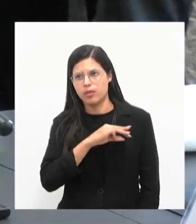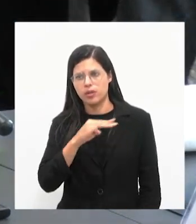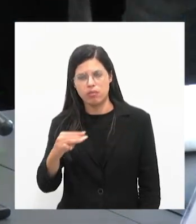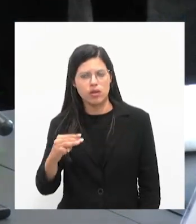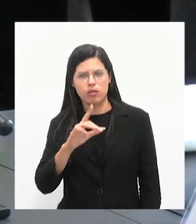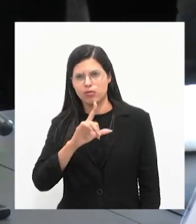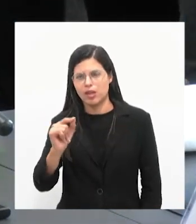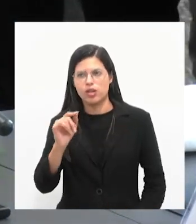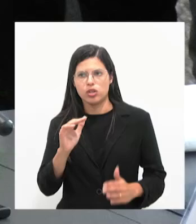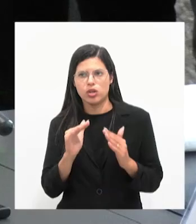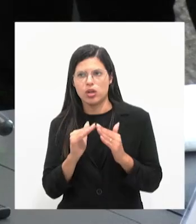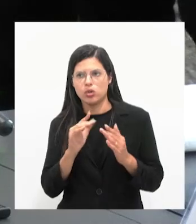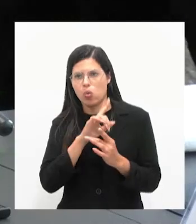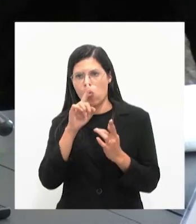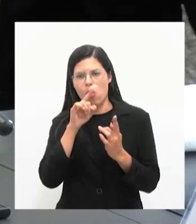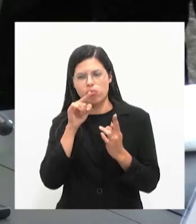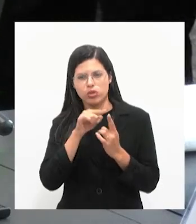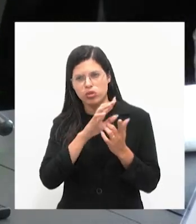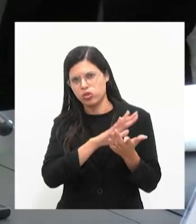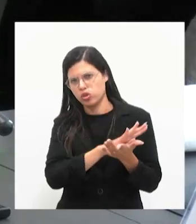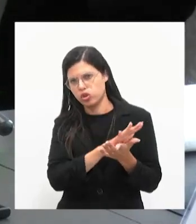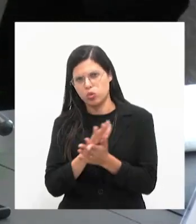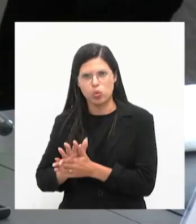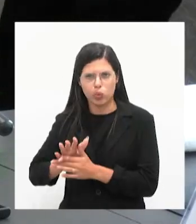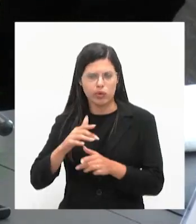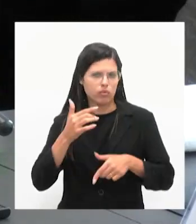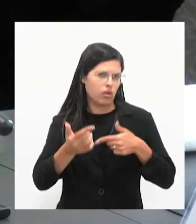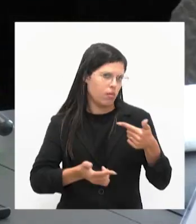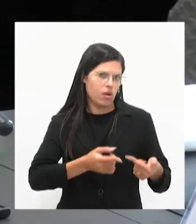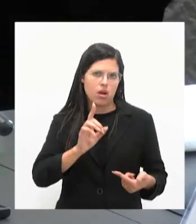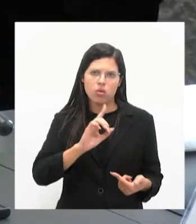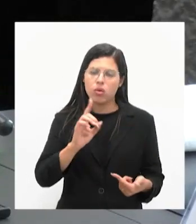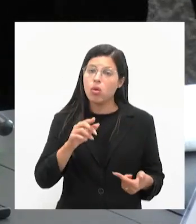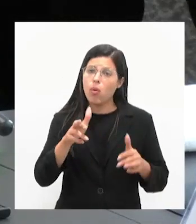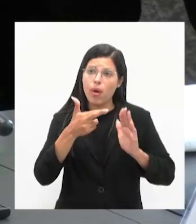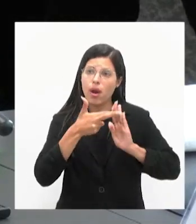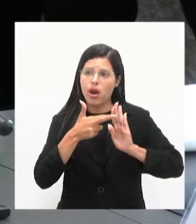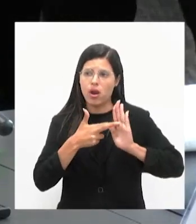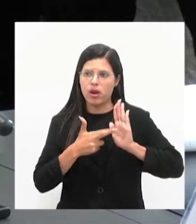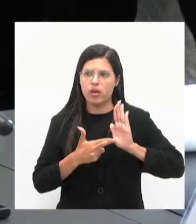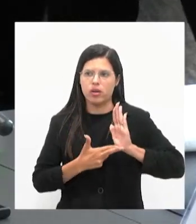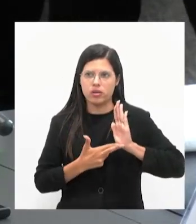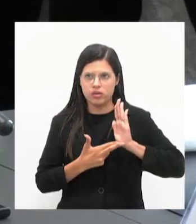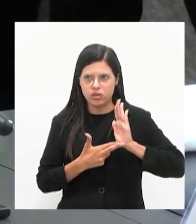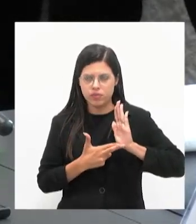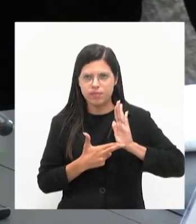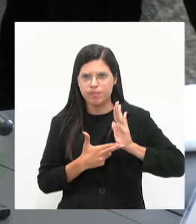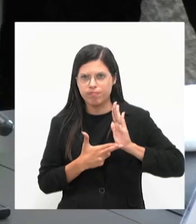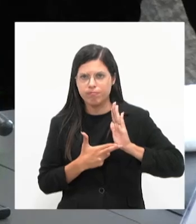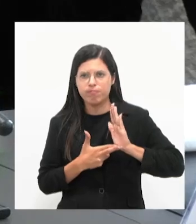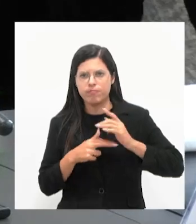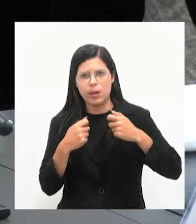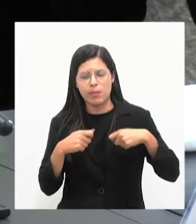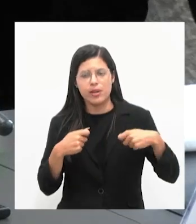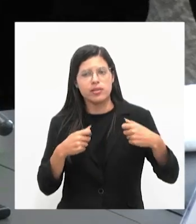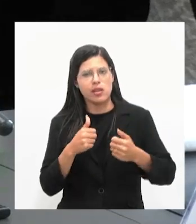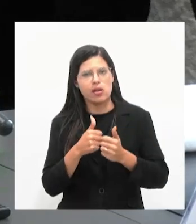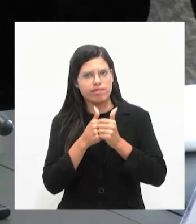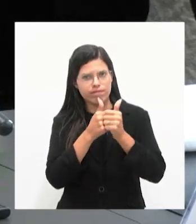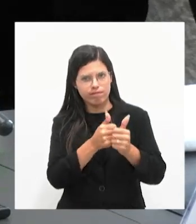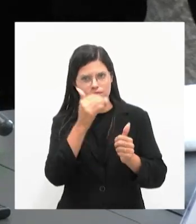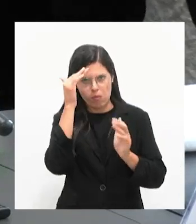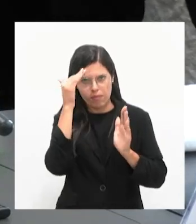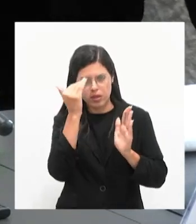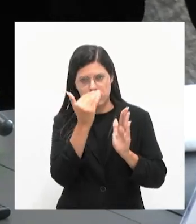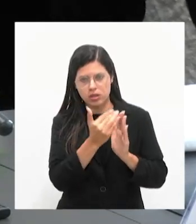intuito de massacrar um trabalhador. São normas e regras que tem que se seguir e ordens.